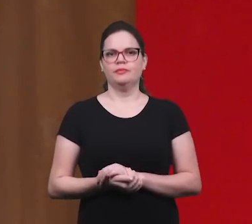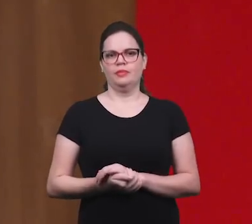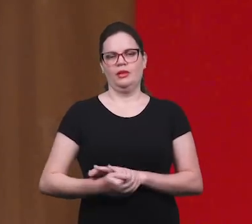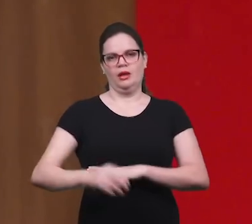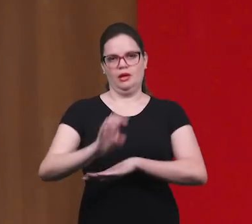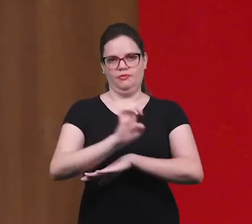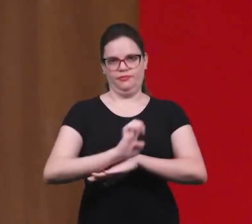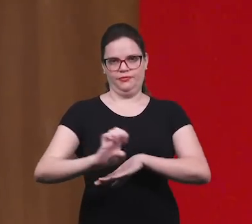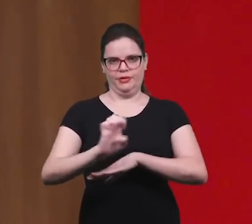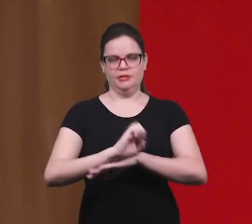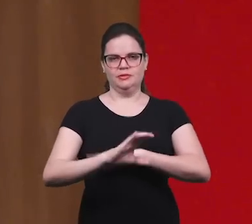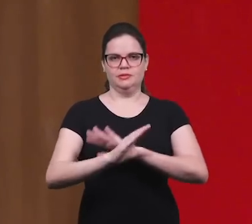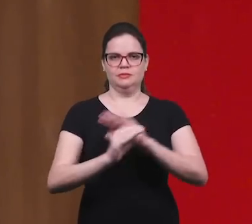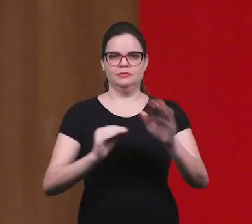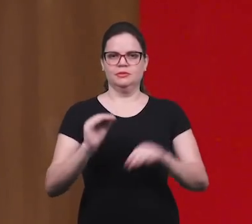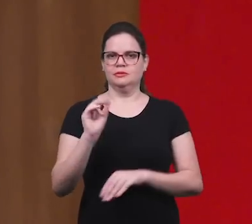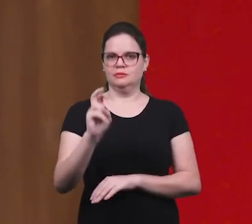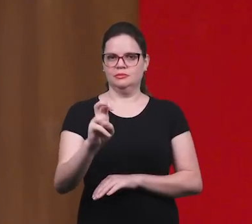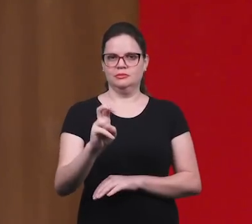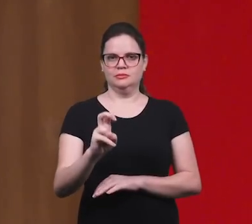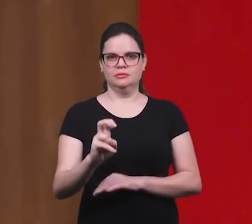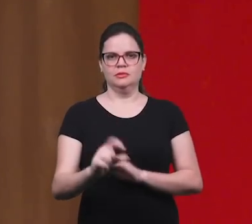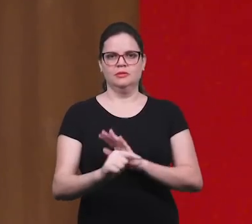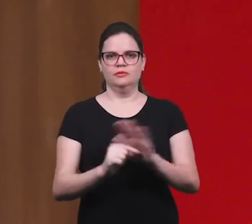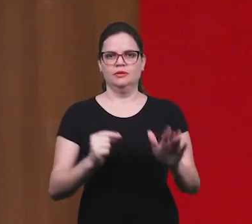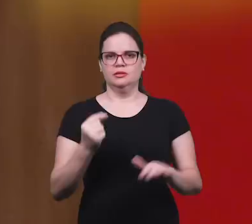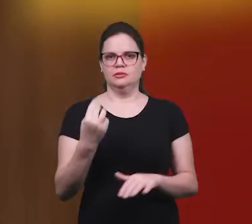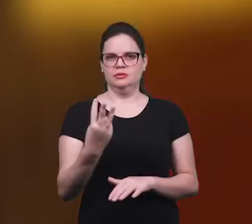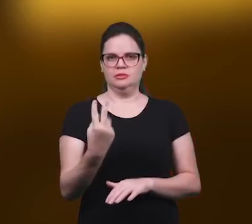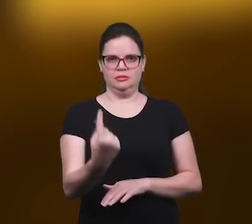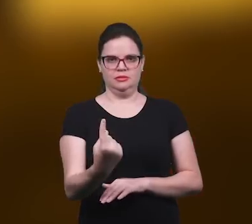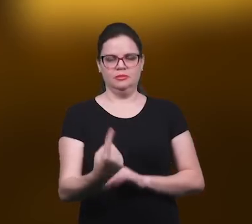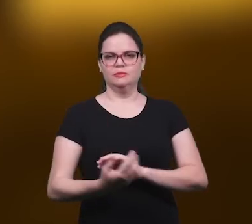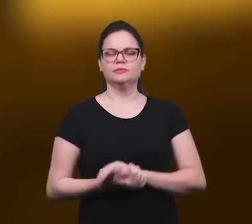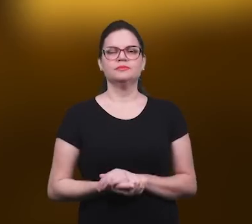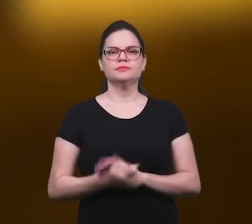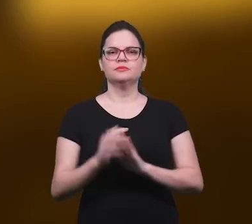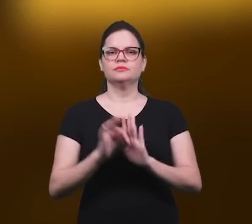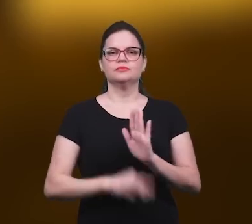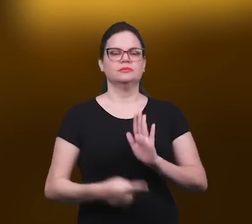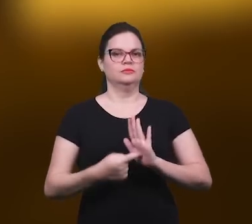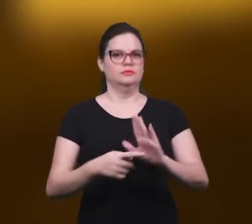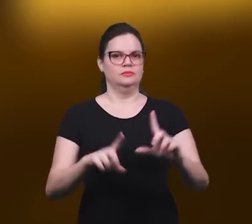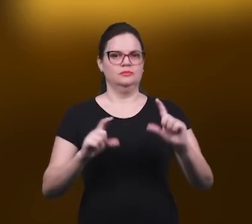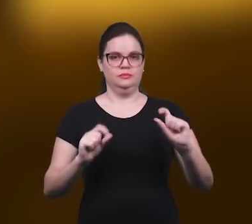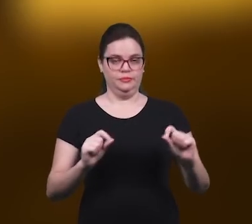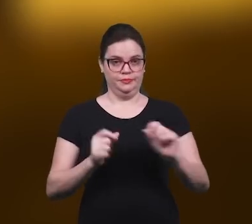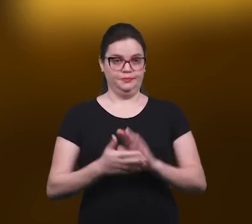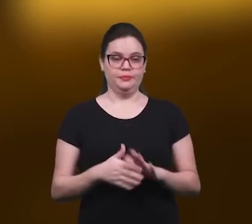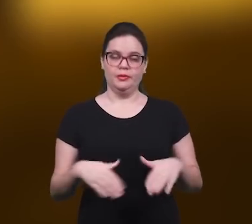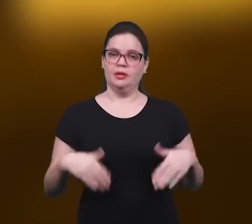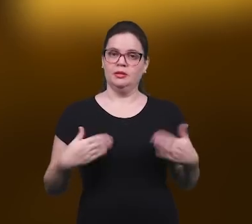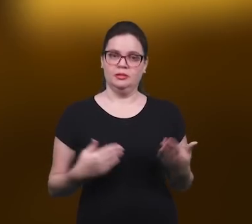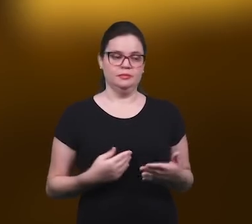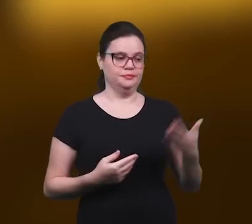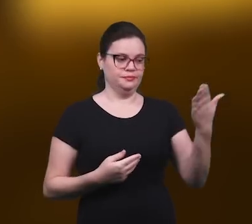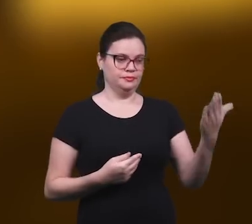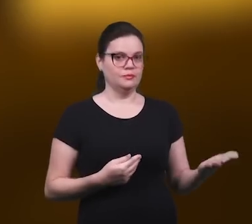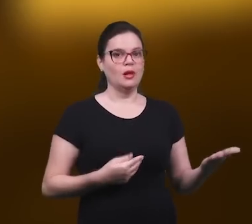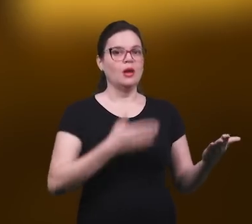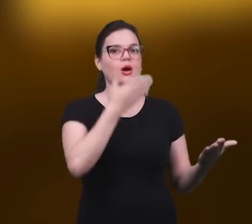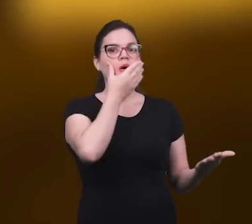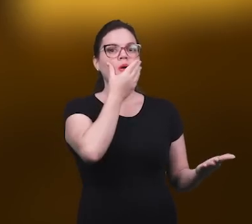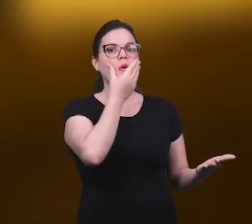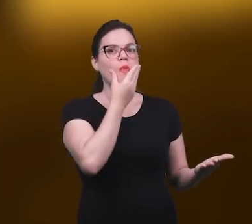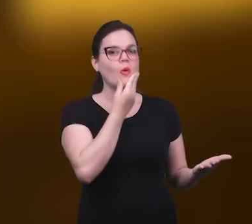Efésios, capítulo 5, o verso 31, que diz assim: por isso deixará o homem, seu pai e a